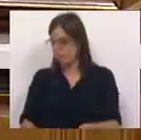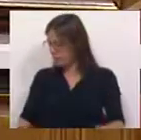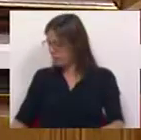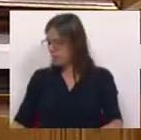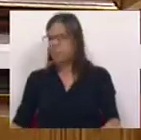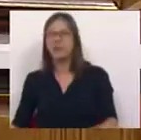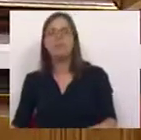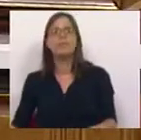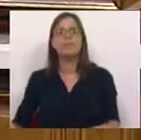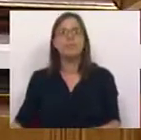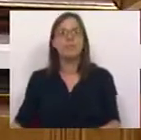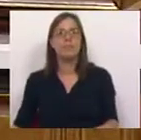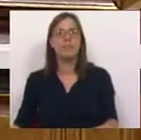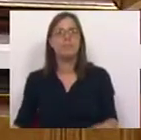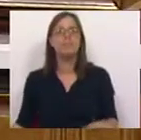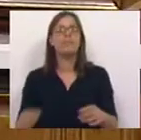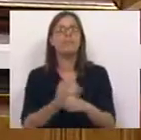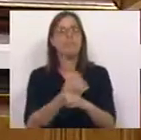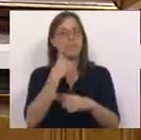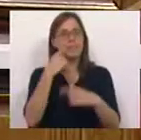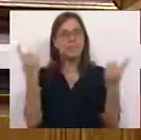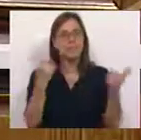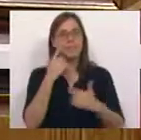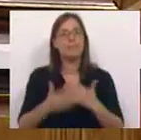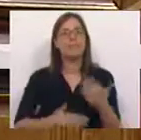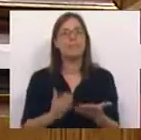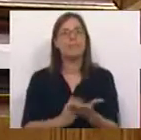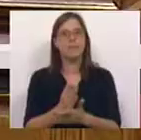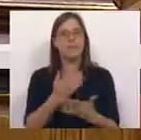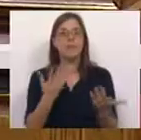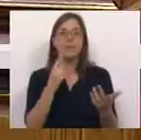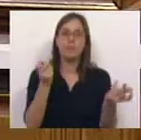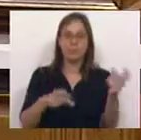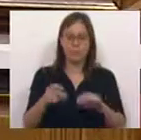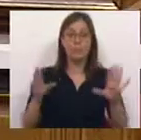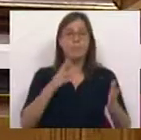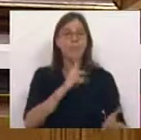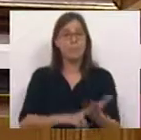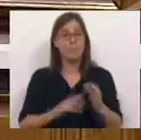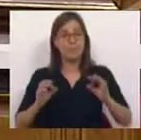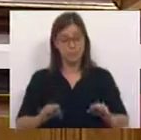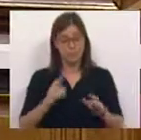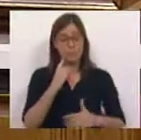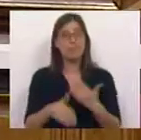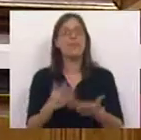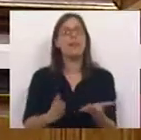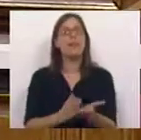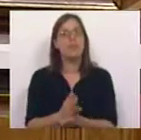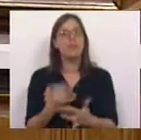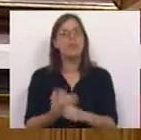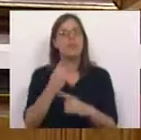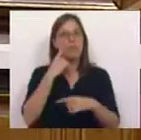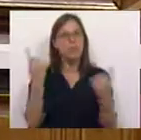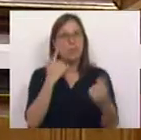necessária resposta aos graves problemas que os serviços públicos continuam a enfrentar. Na verdade, e apesar dos avanços, os